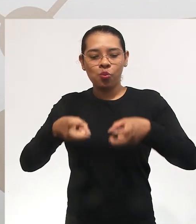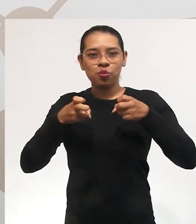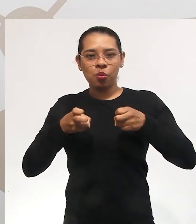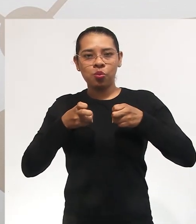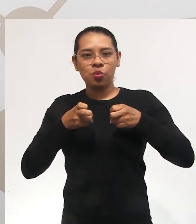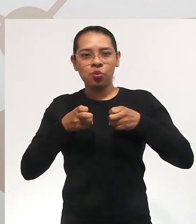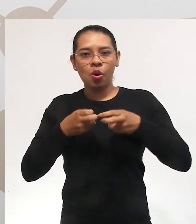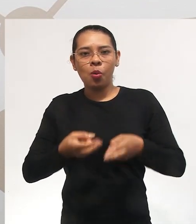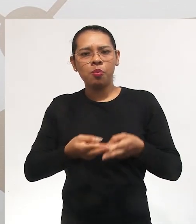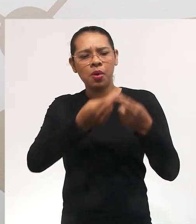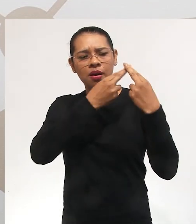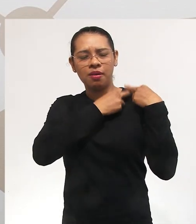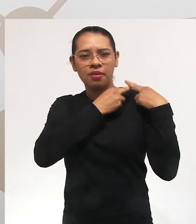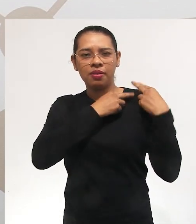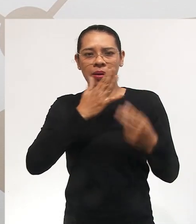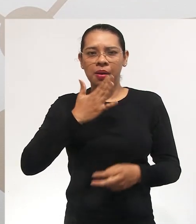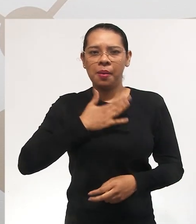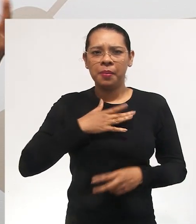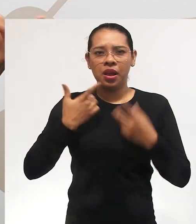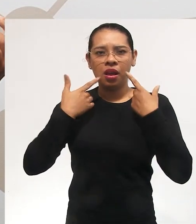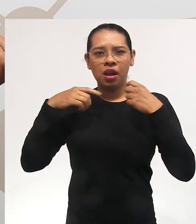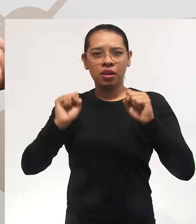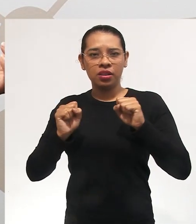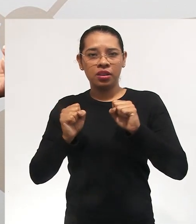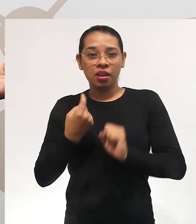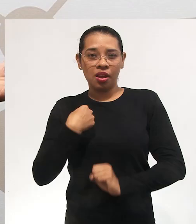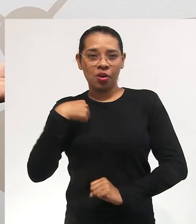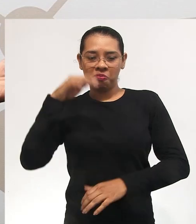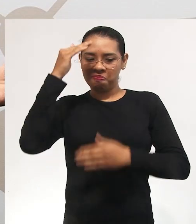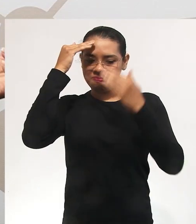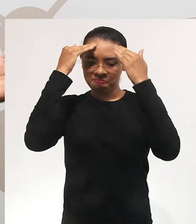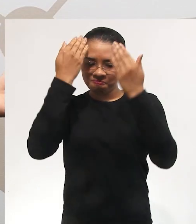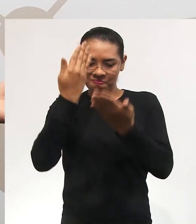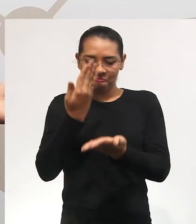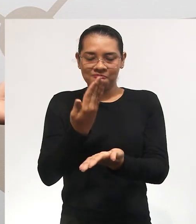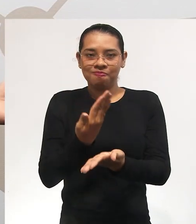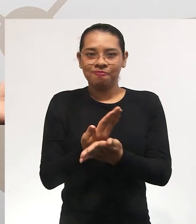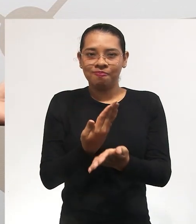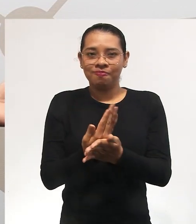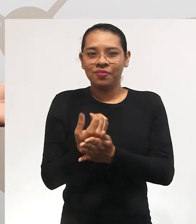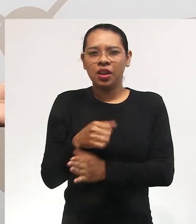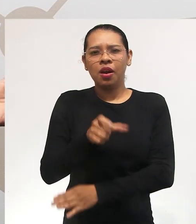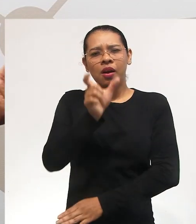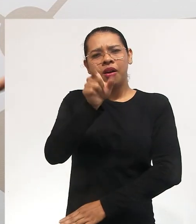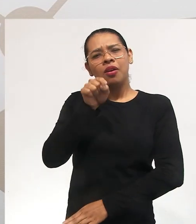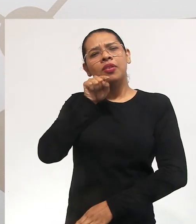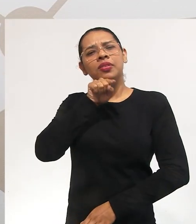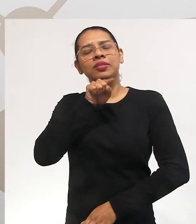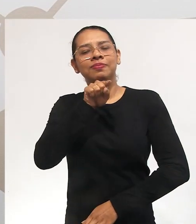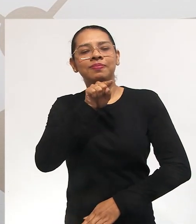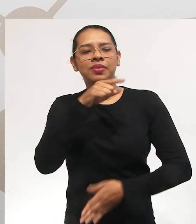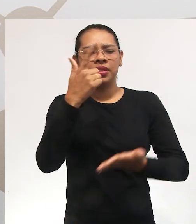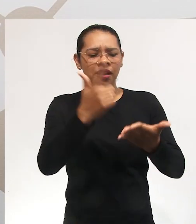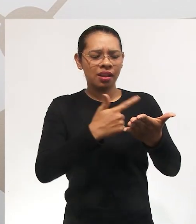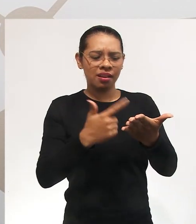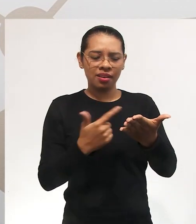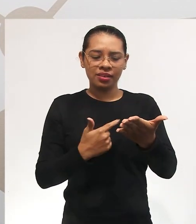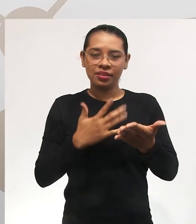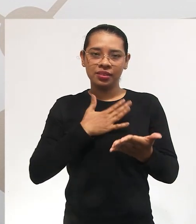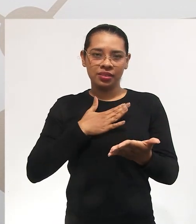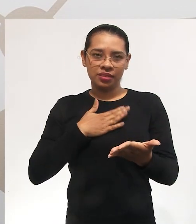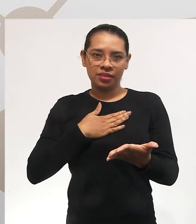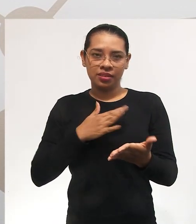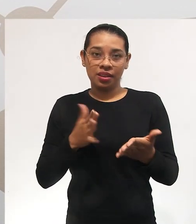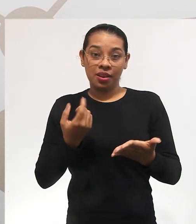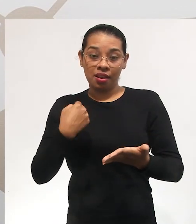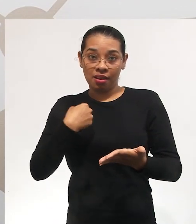da língua, eu vou ter que confiar no que você lê para mim. Então, eu não vou fazer a minha